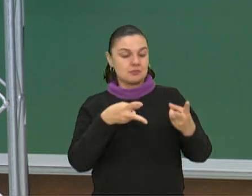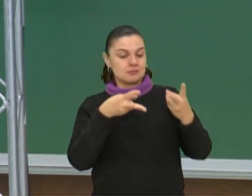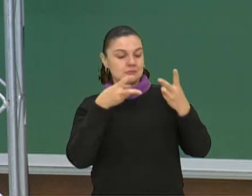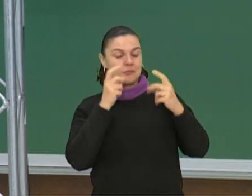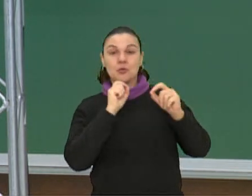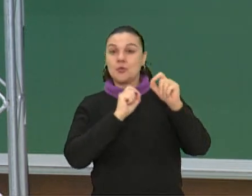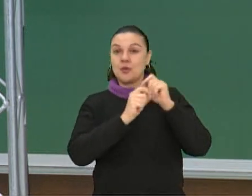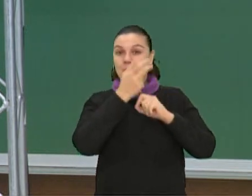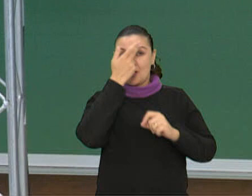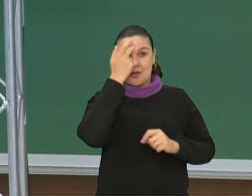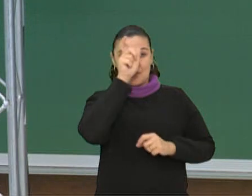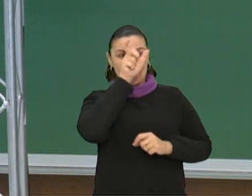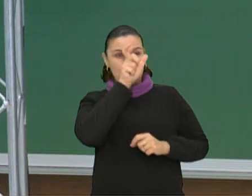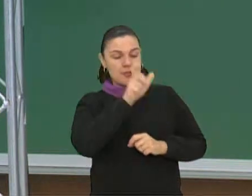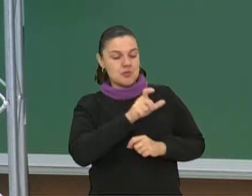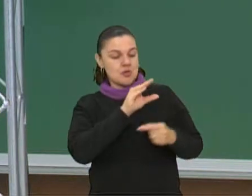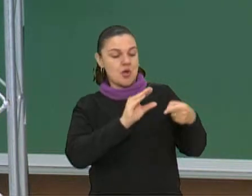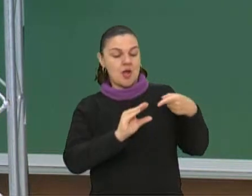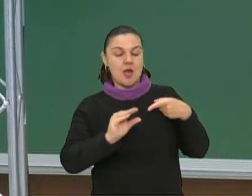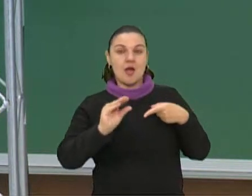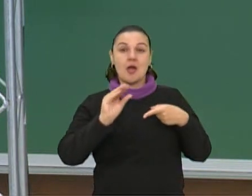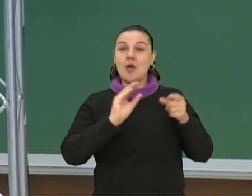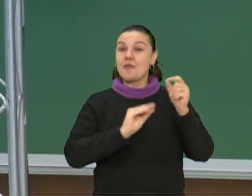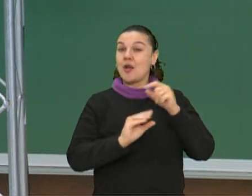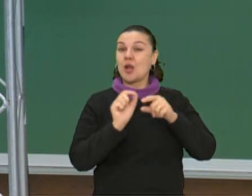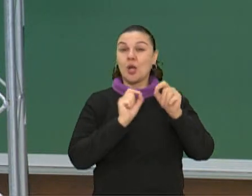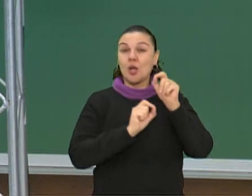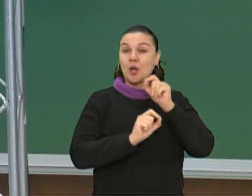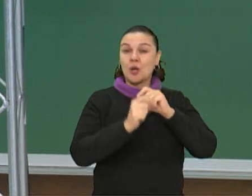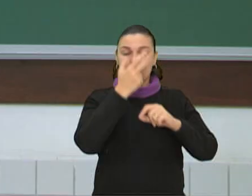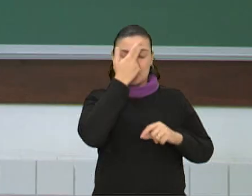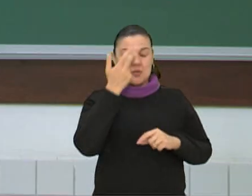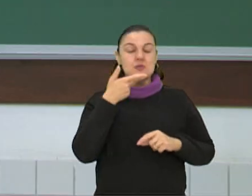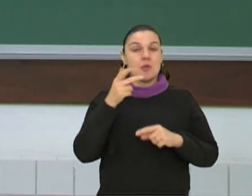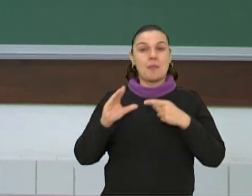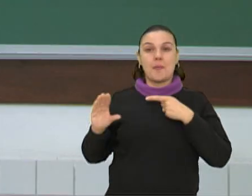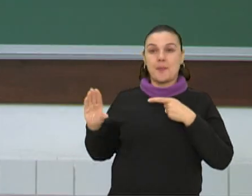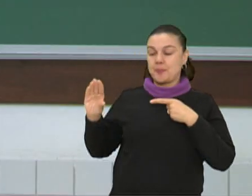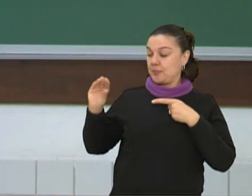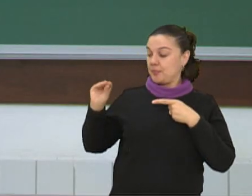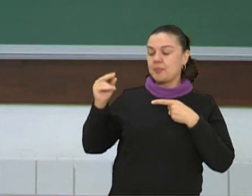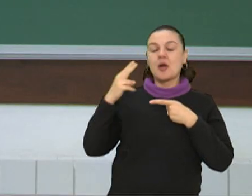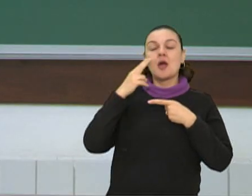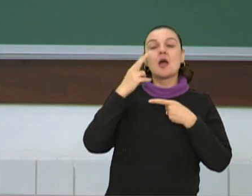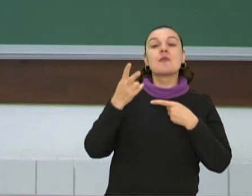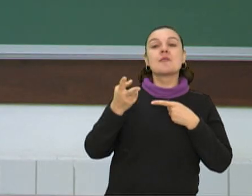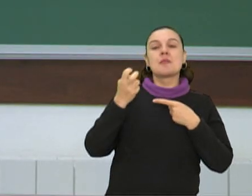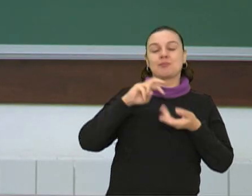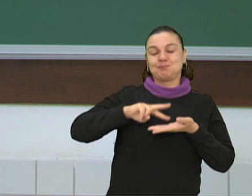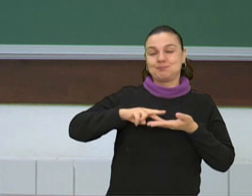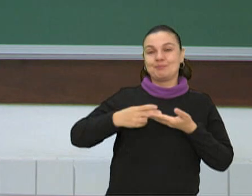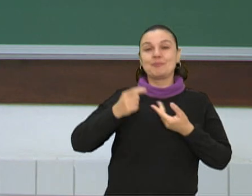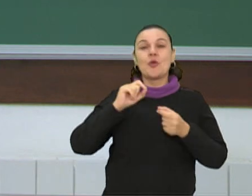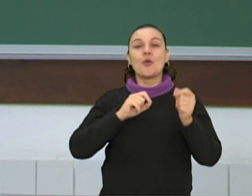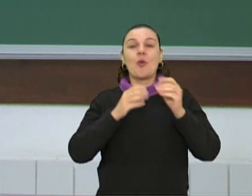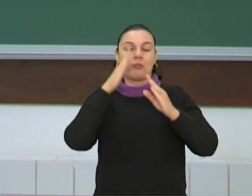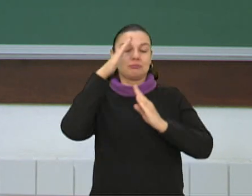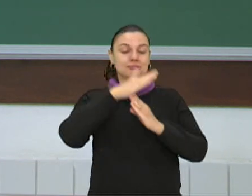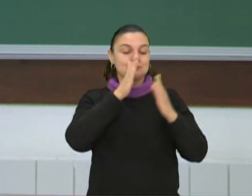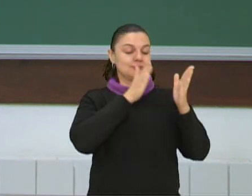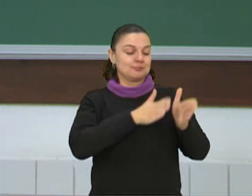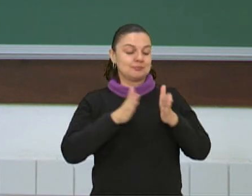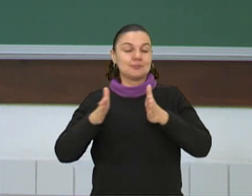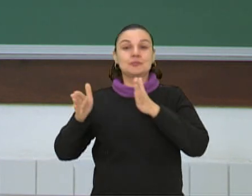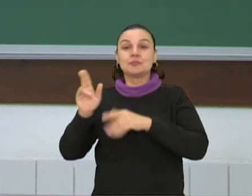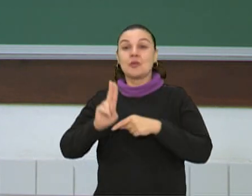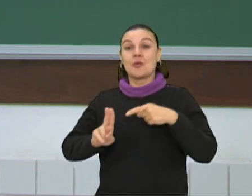um indivíduo, a fala nesse processo. No momento que ele está falando, você consegue interpretar que tempo ele está